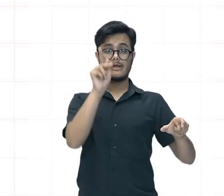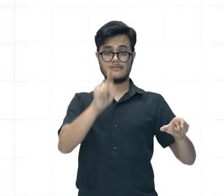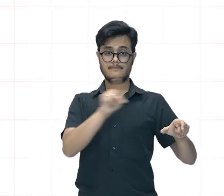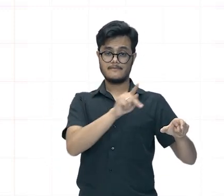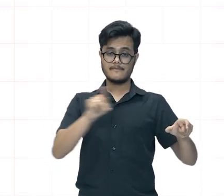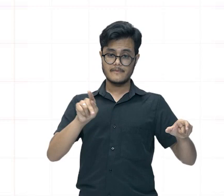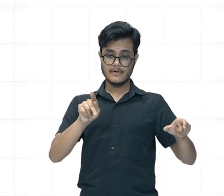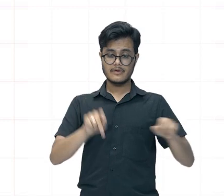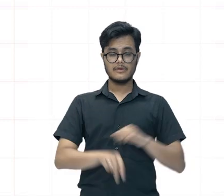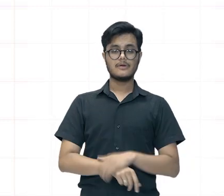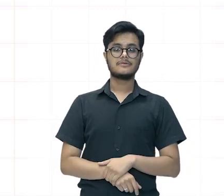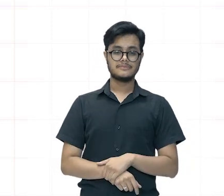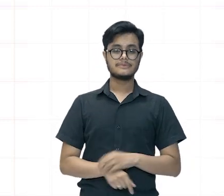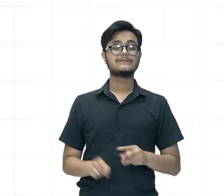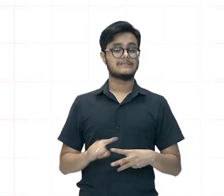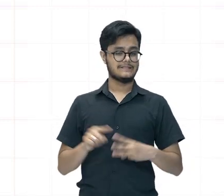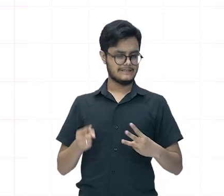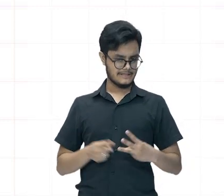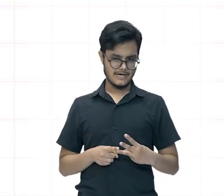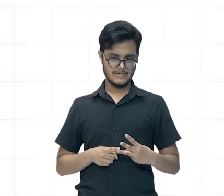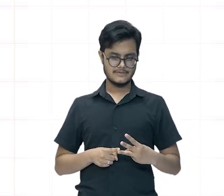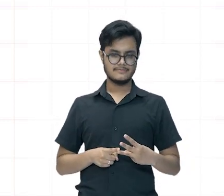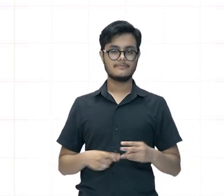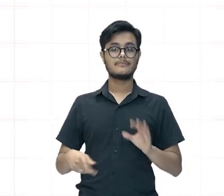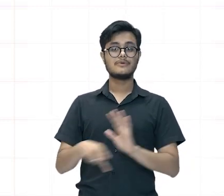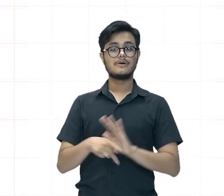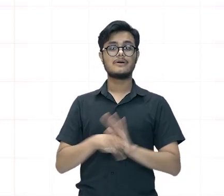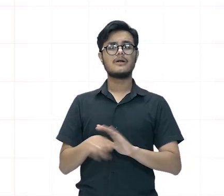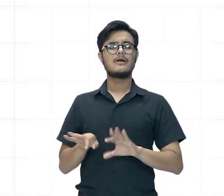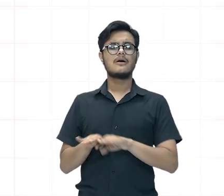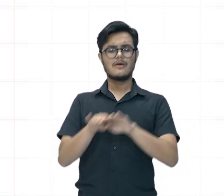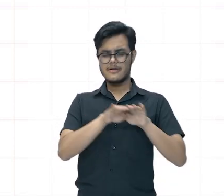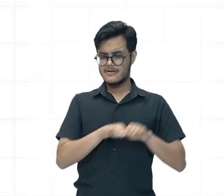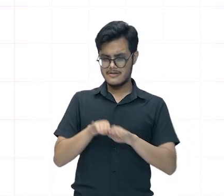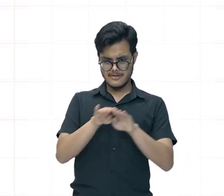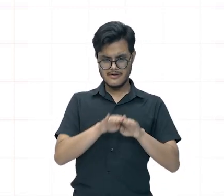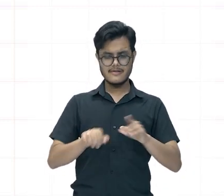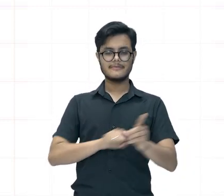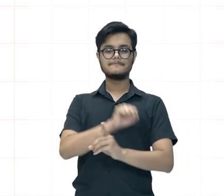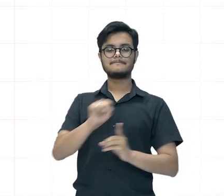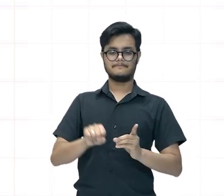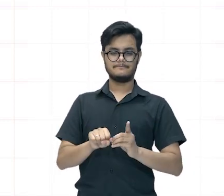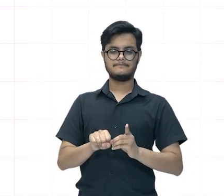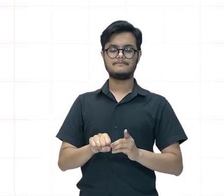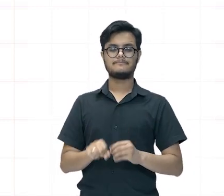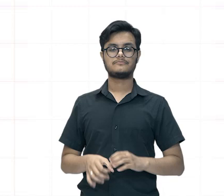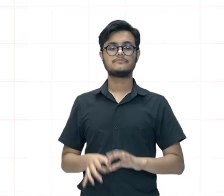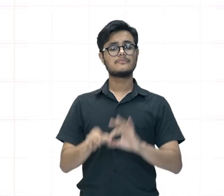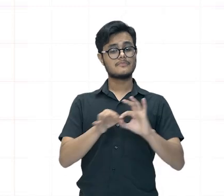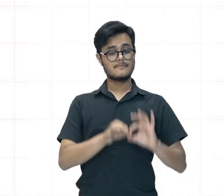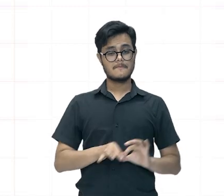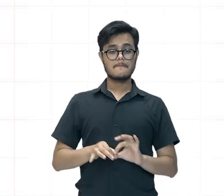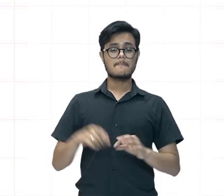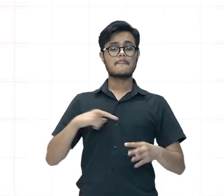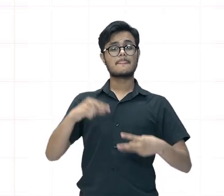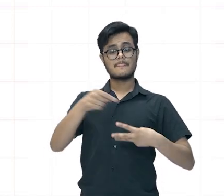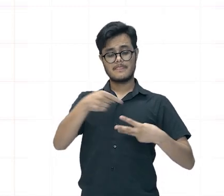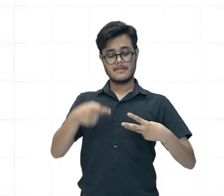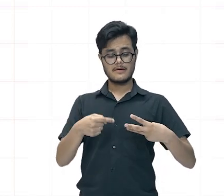o esquema das 3 ordens era o símbolo da harmonia social, na qual cada segmento exercia uma